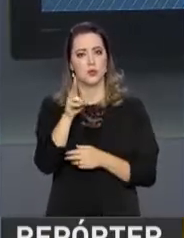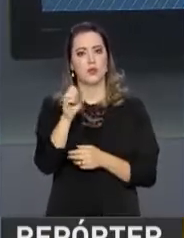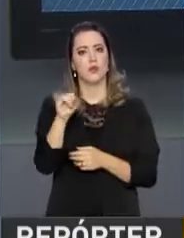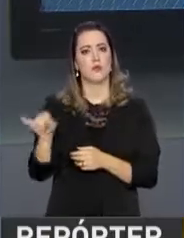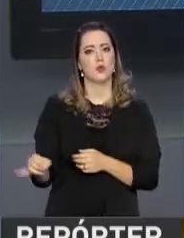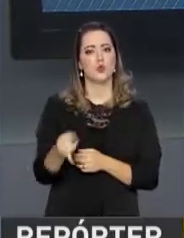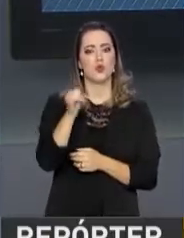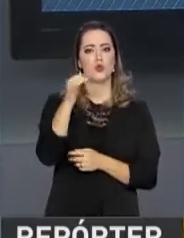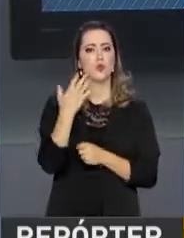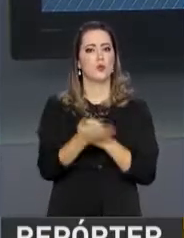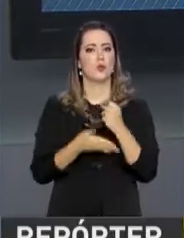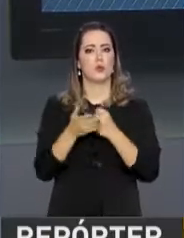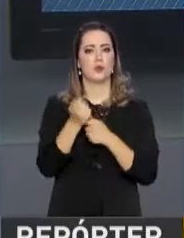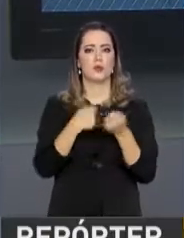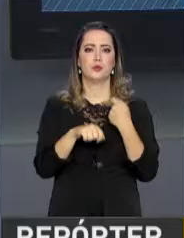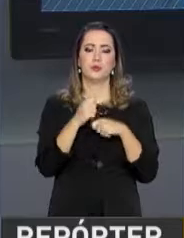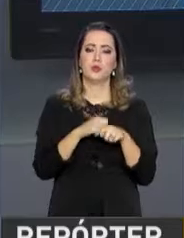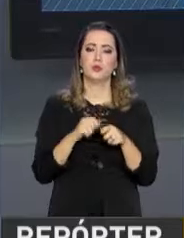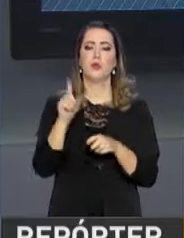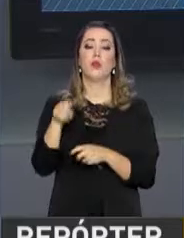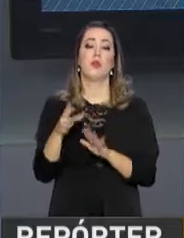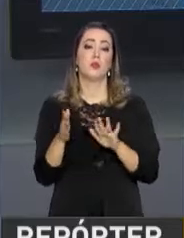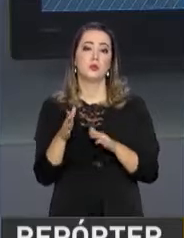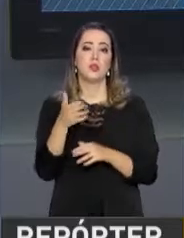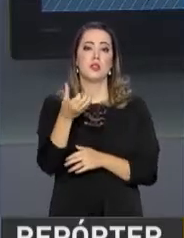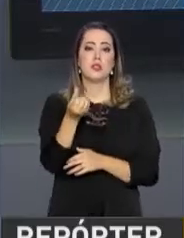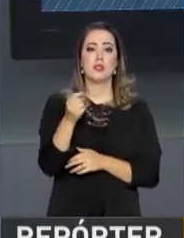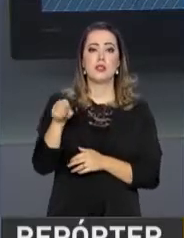taxa básica de juros da economia, que está em